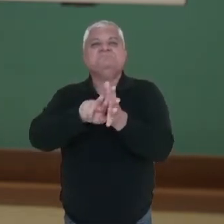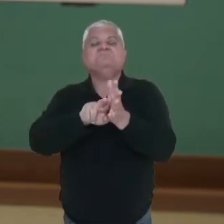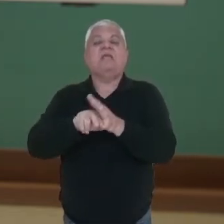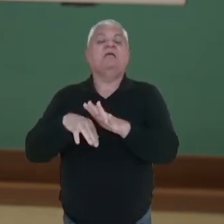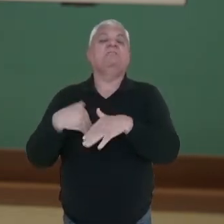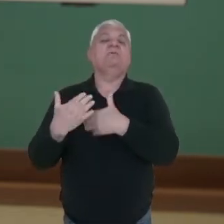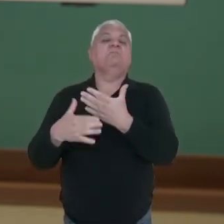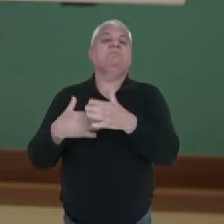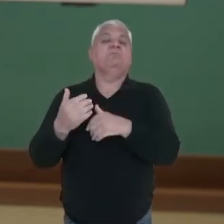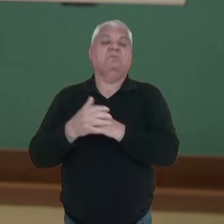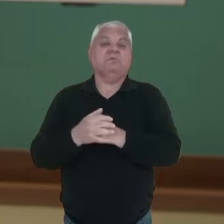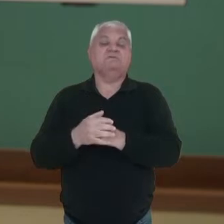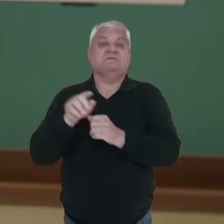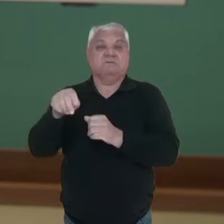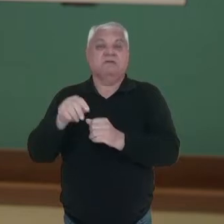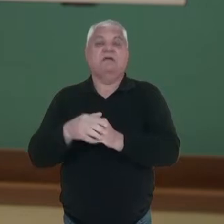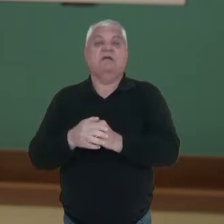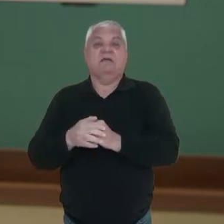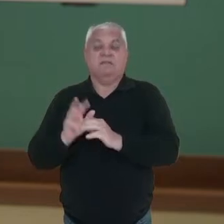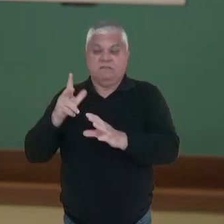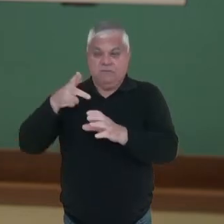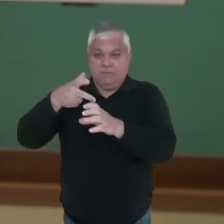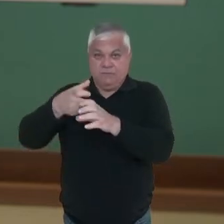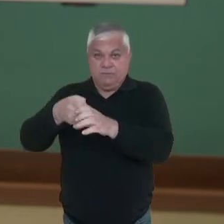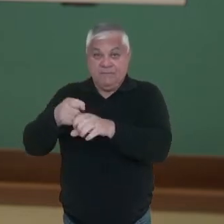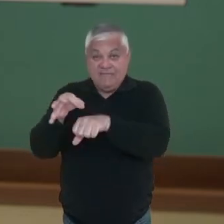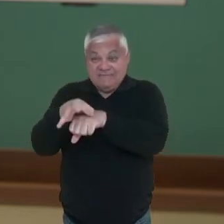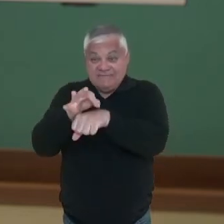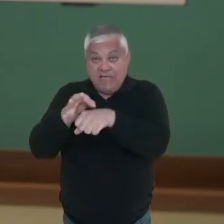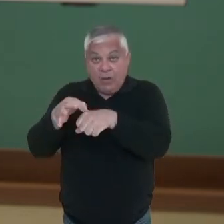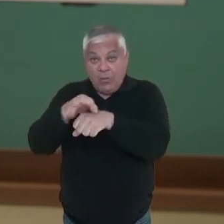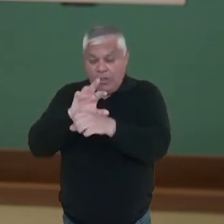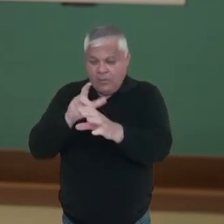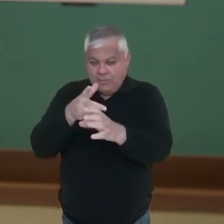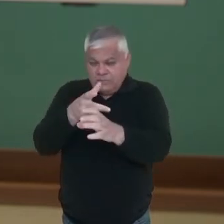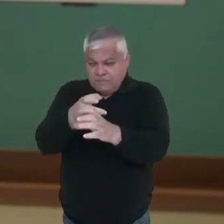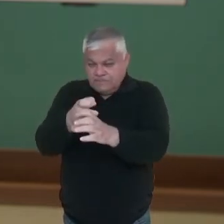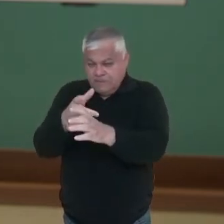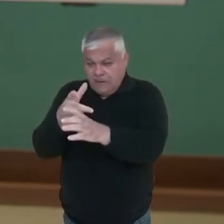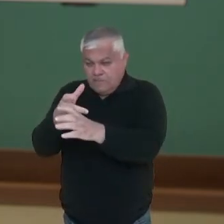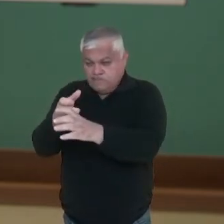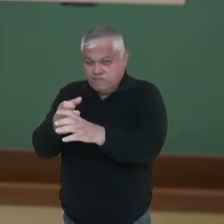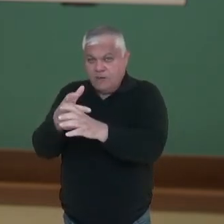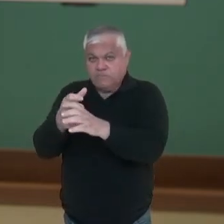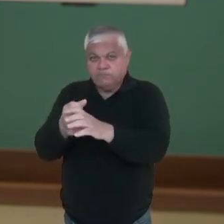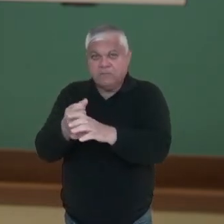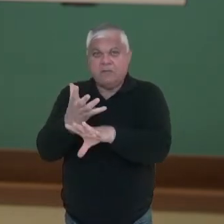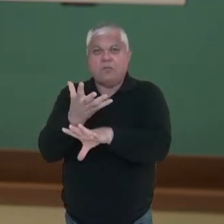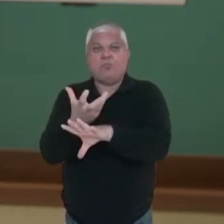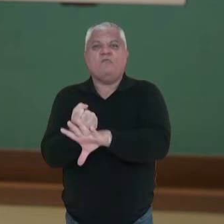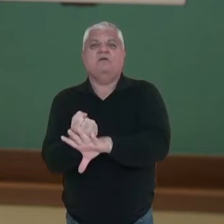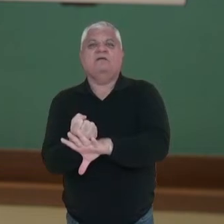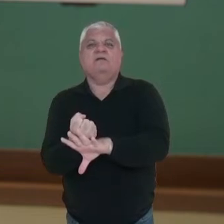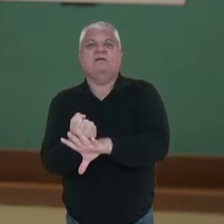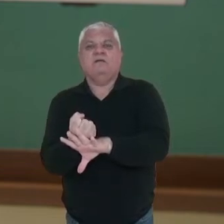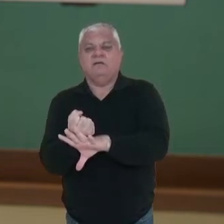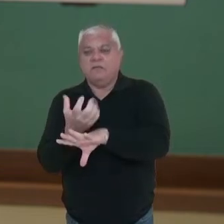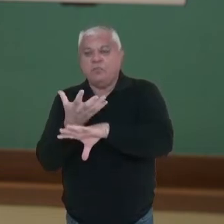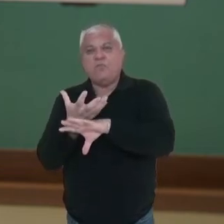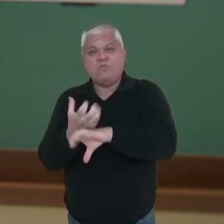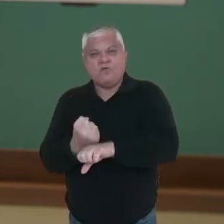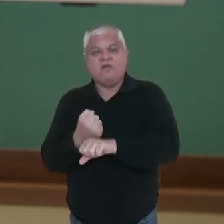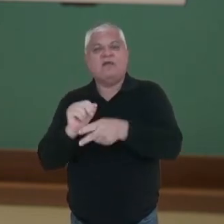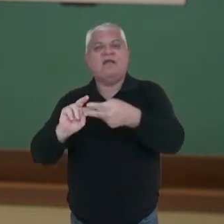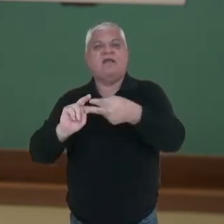eu coloco nessas células da planta que eu quero. A planta incorpora esse DNA